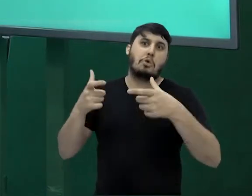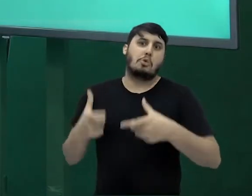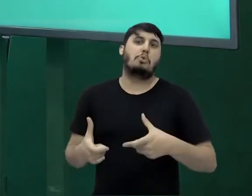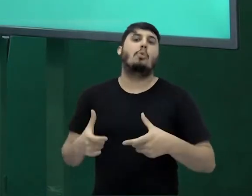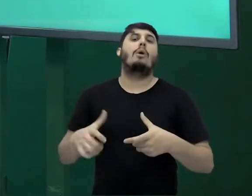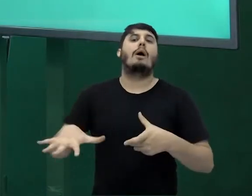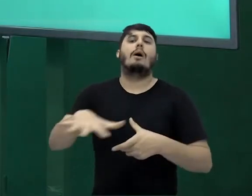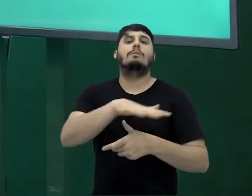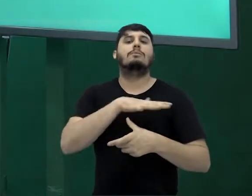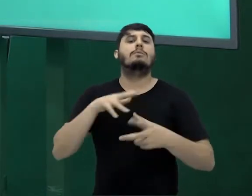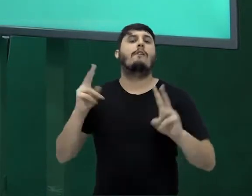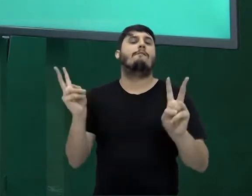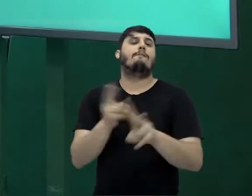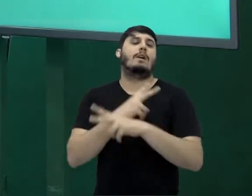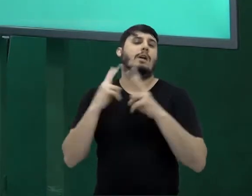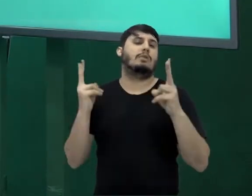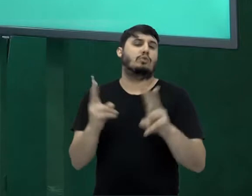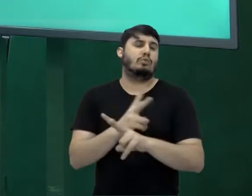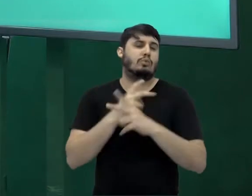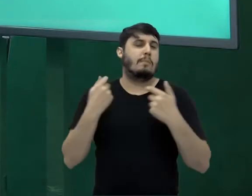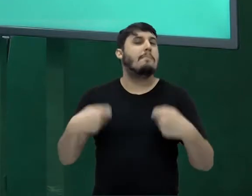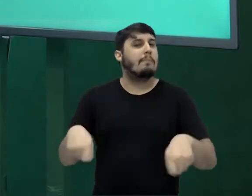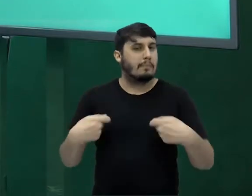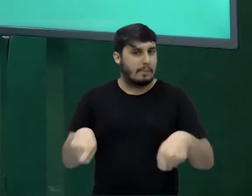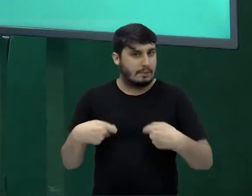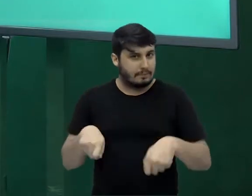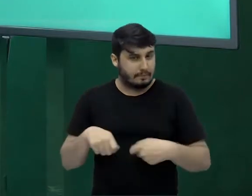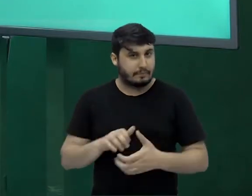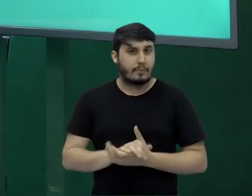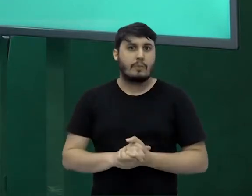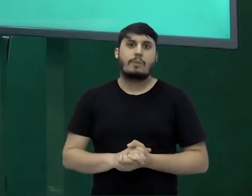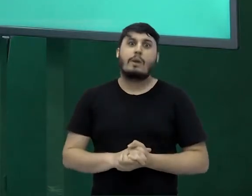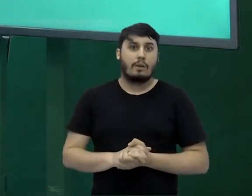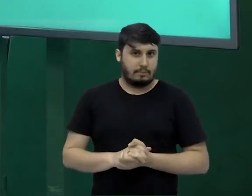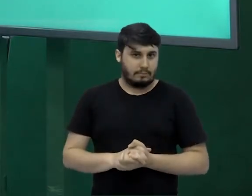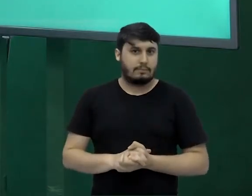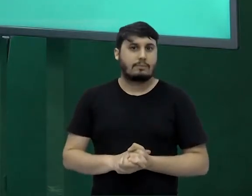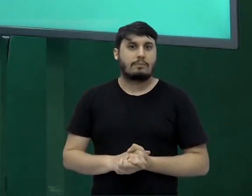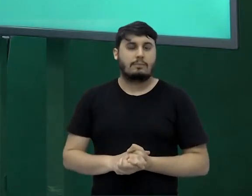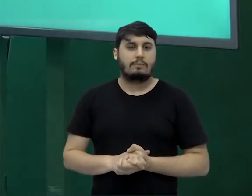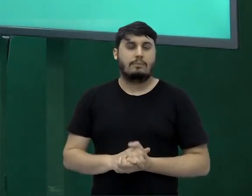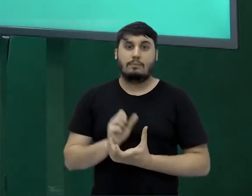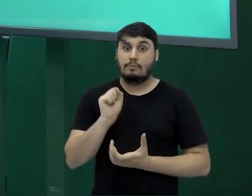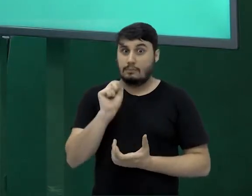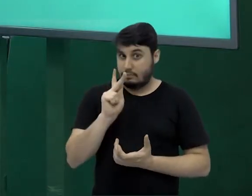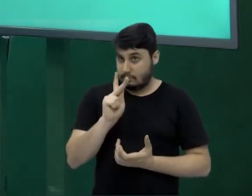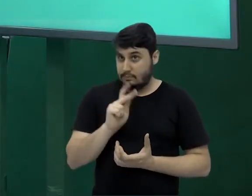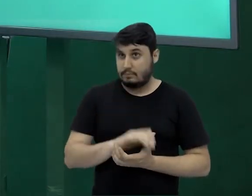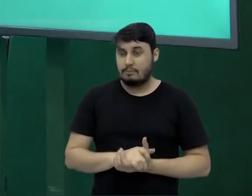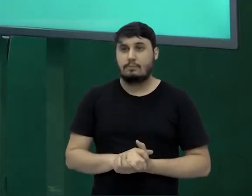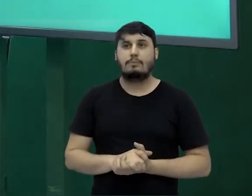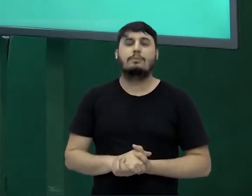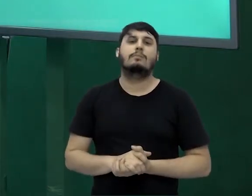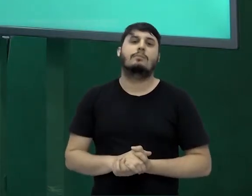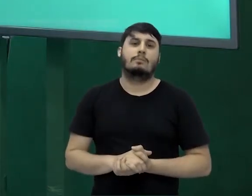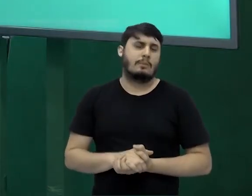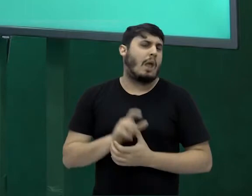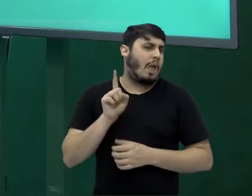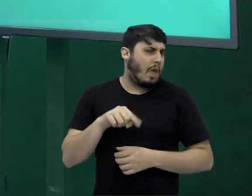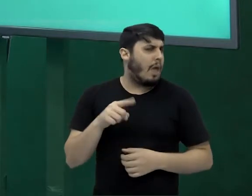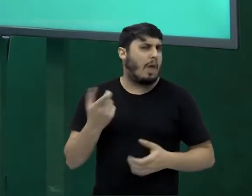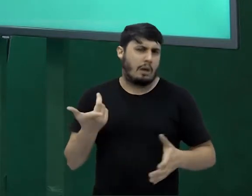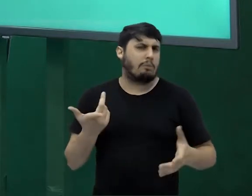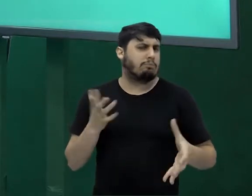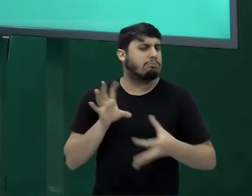fora isso, a não ser que você faça essa ignorância, esporo vai com o vento. Sabe? Oh, we are dust in the wind. É bem isso